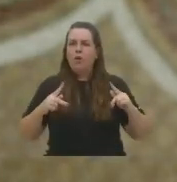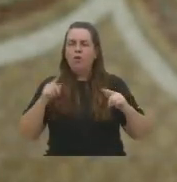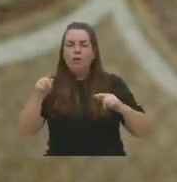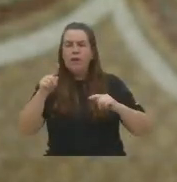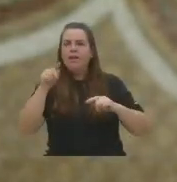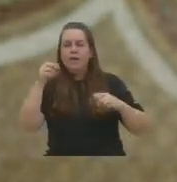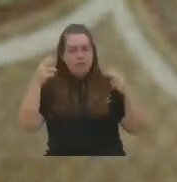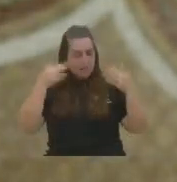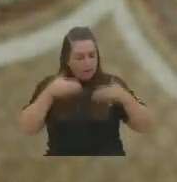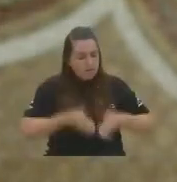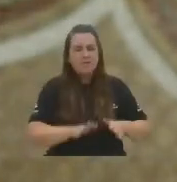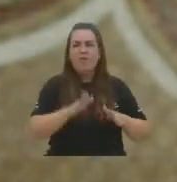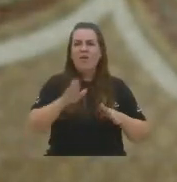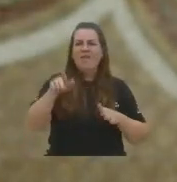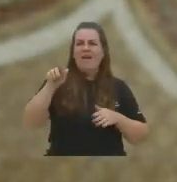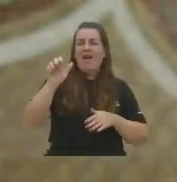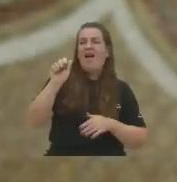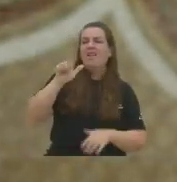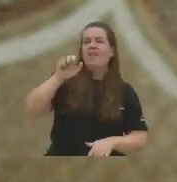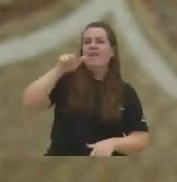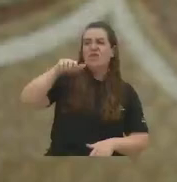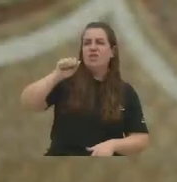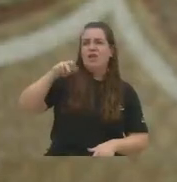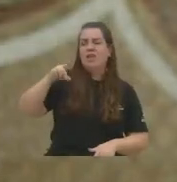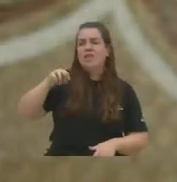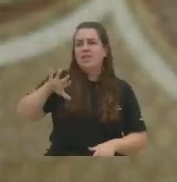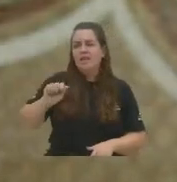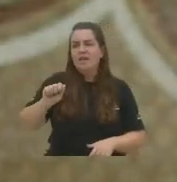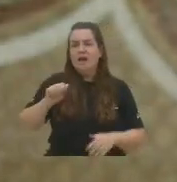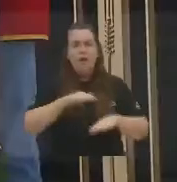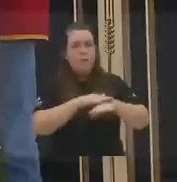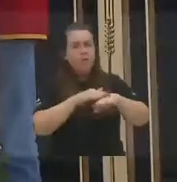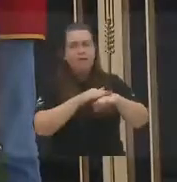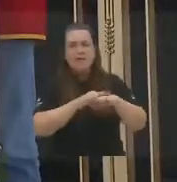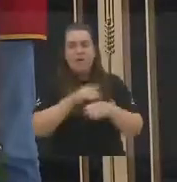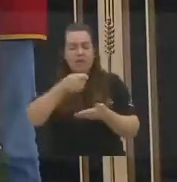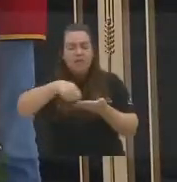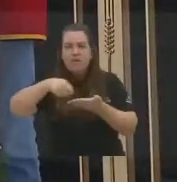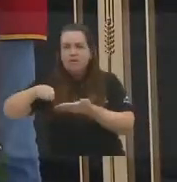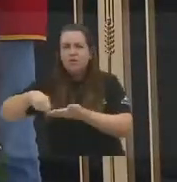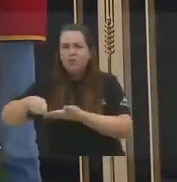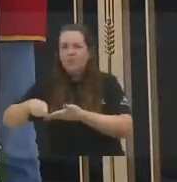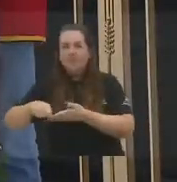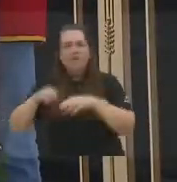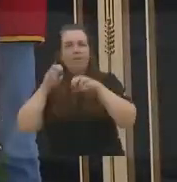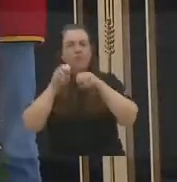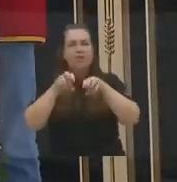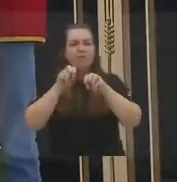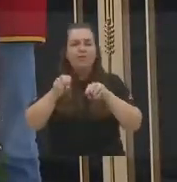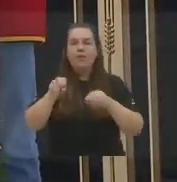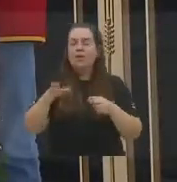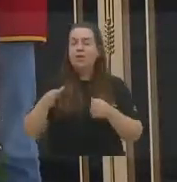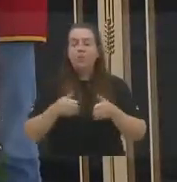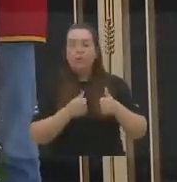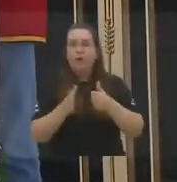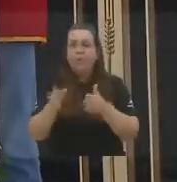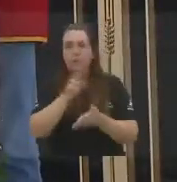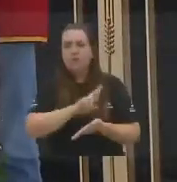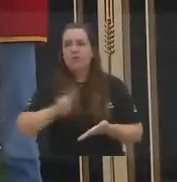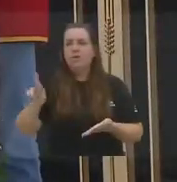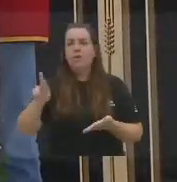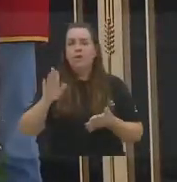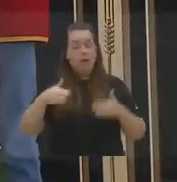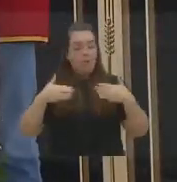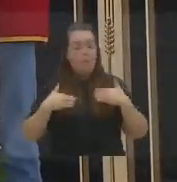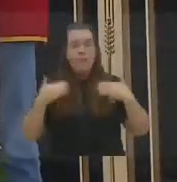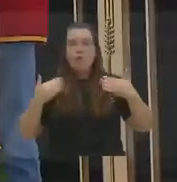de Alexandria. Era um homem eloquente, versado nas Escrituras. for instruída no caminho do Senhor e com muito